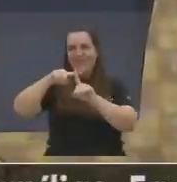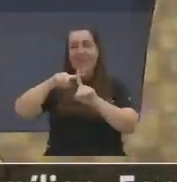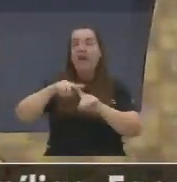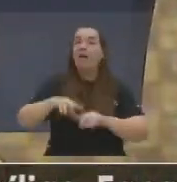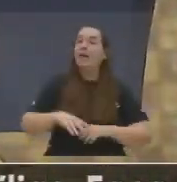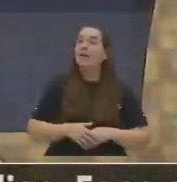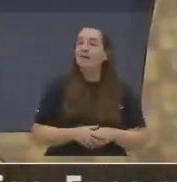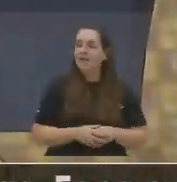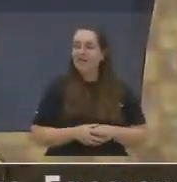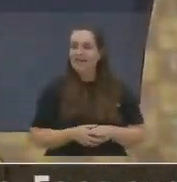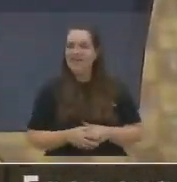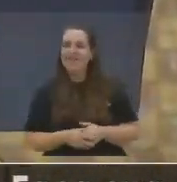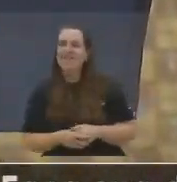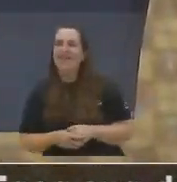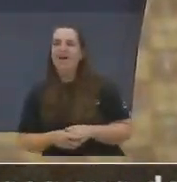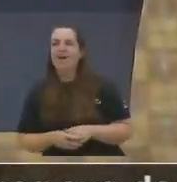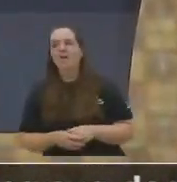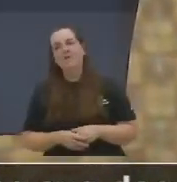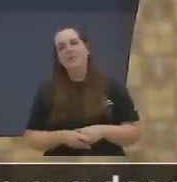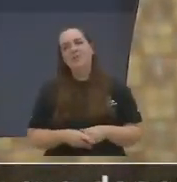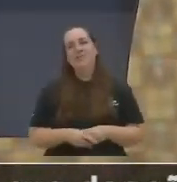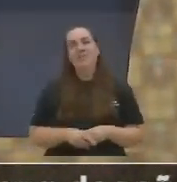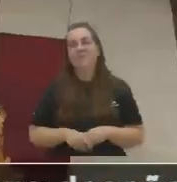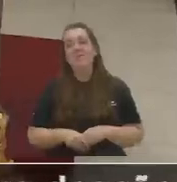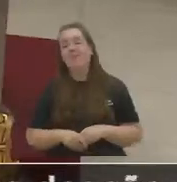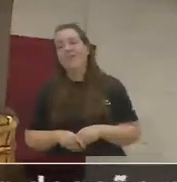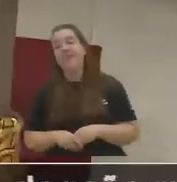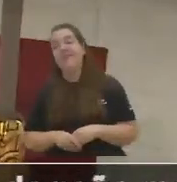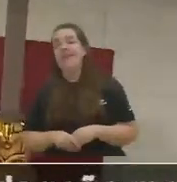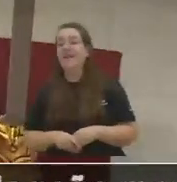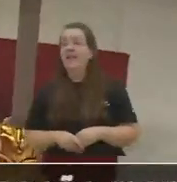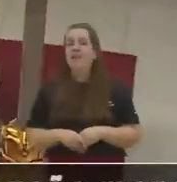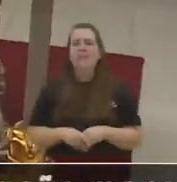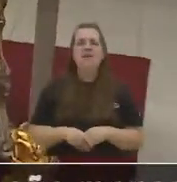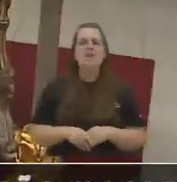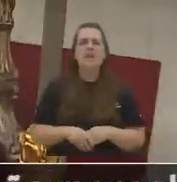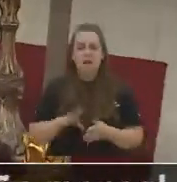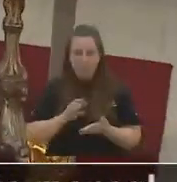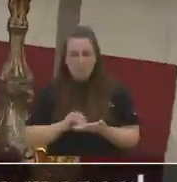compromisso da Igreja. E agora nos apresentamos para nós vai tornar em salvação.